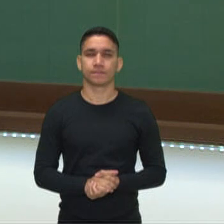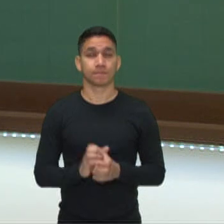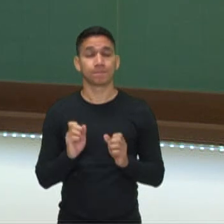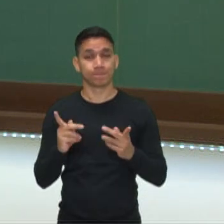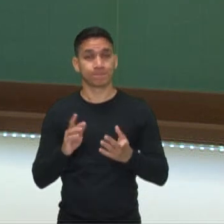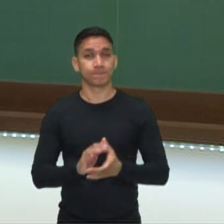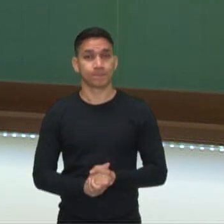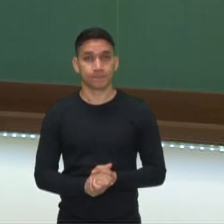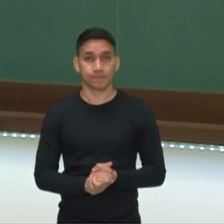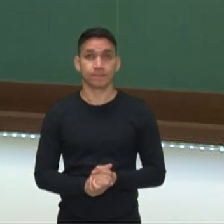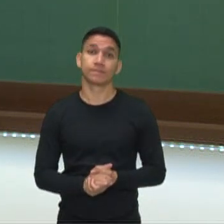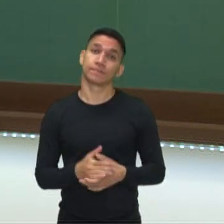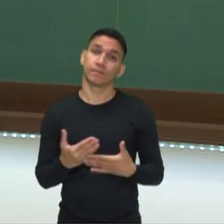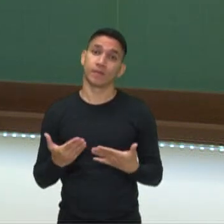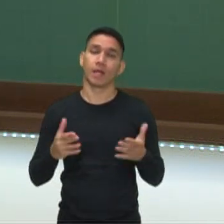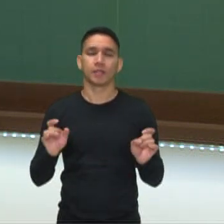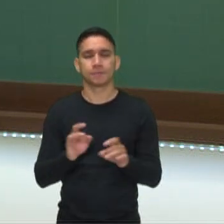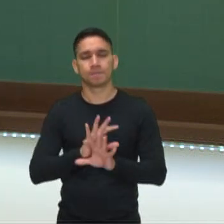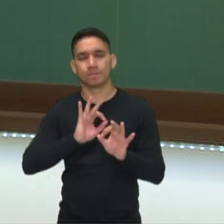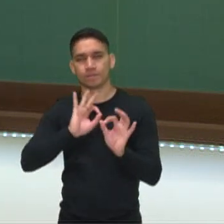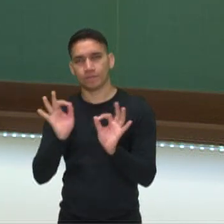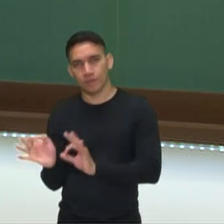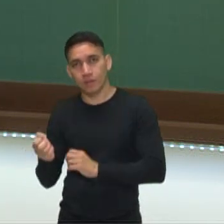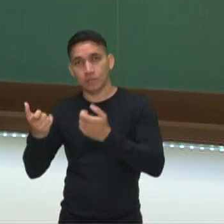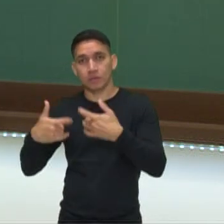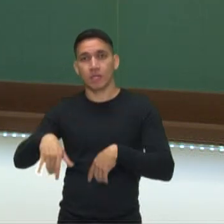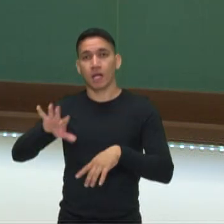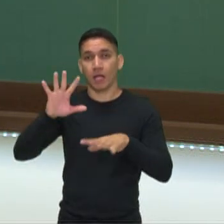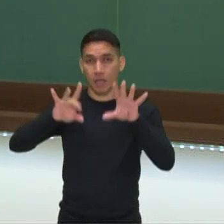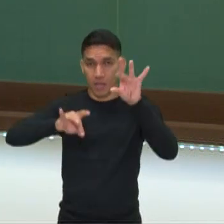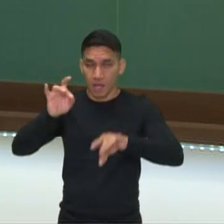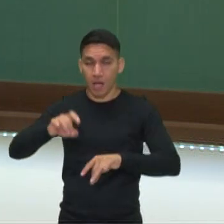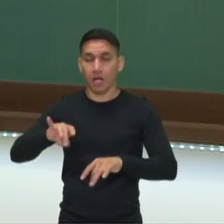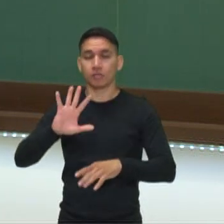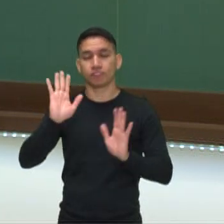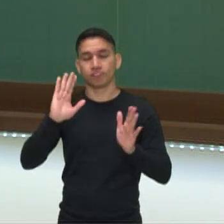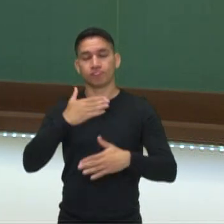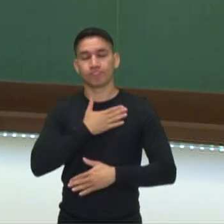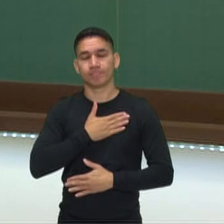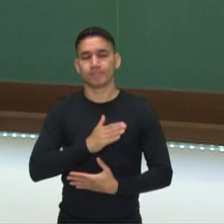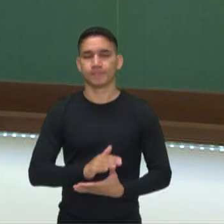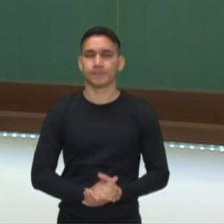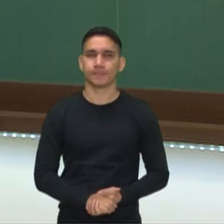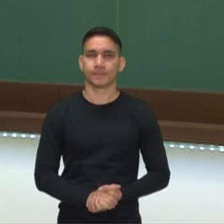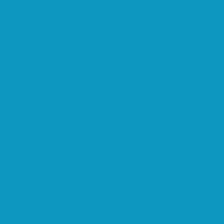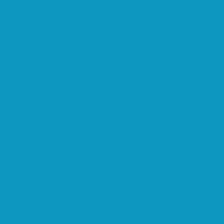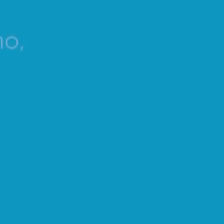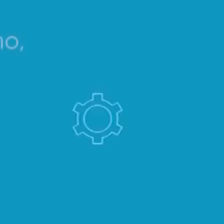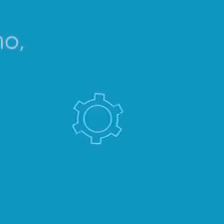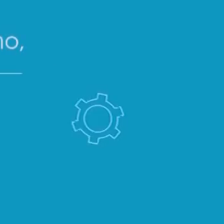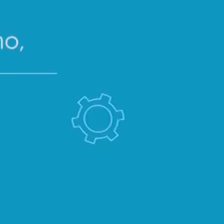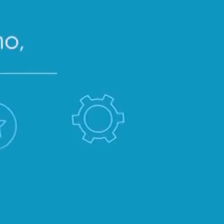Ok? Nesse vídeo nós falamos sobre o teatro greco-romano, espero que vocês tenham gostado. Até breve.